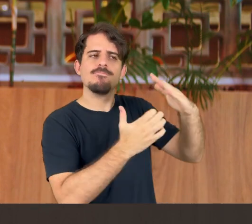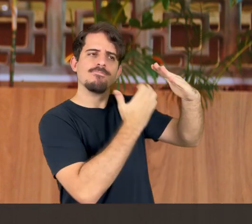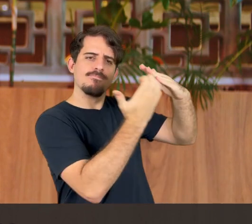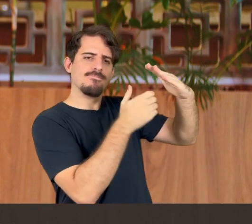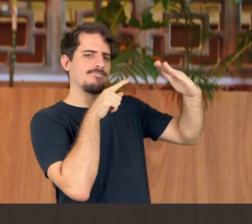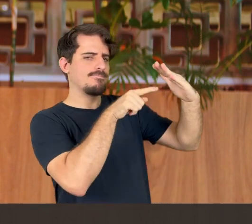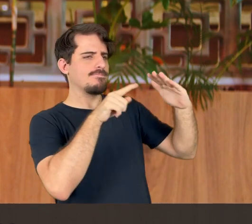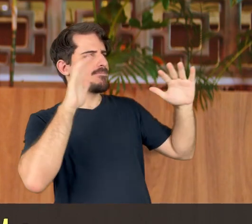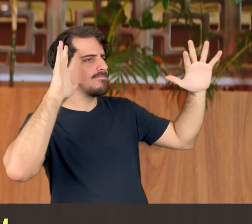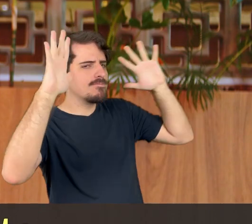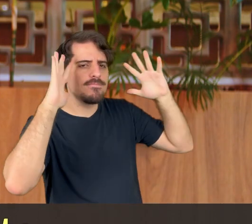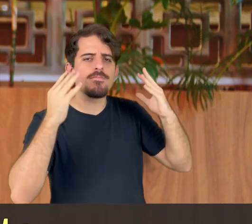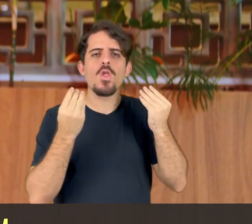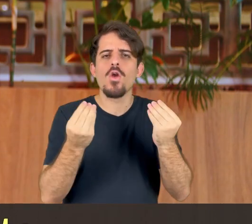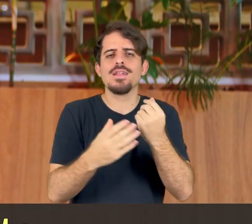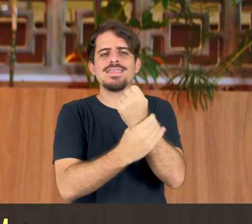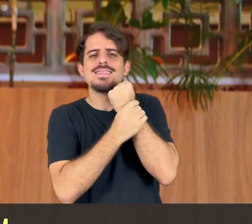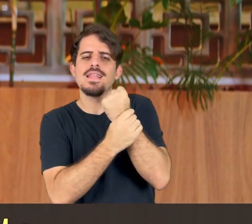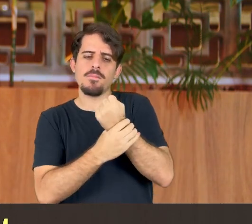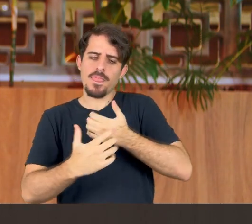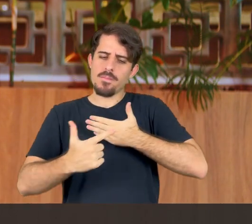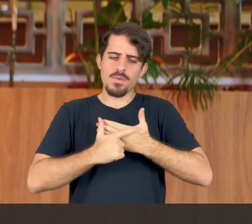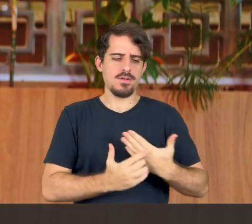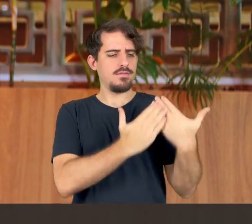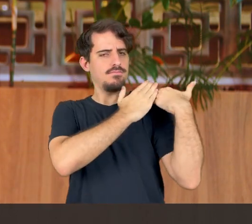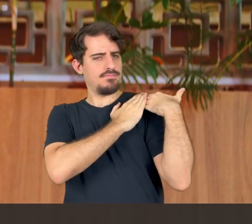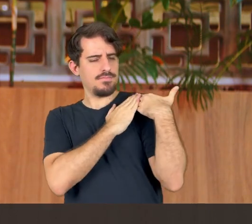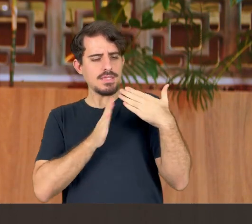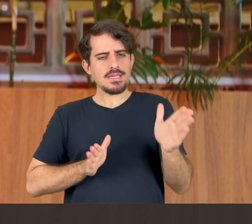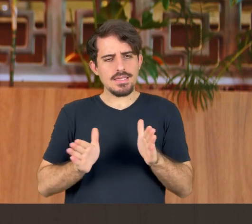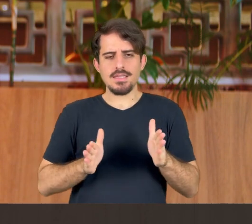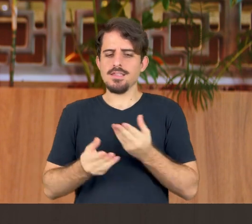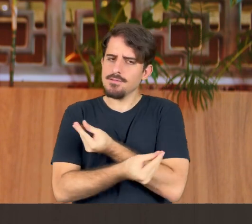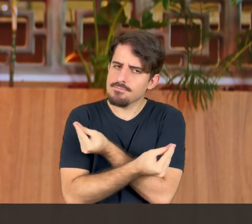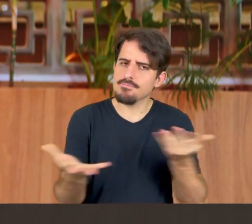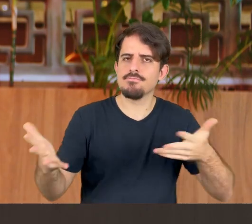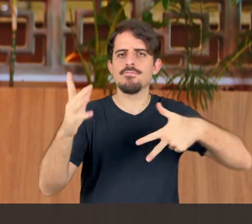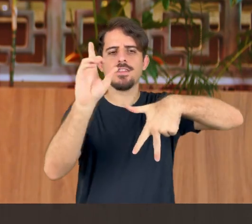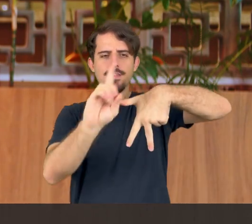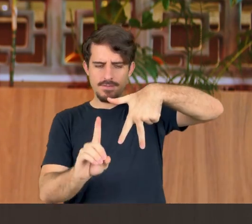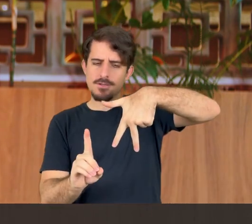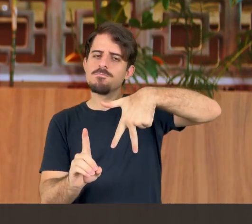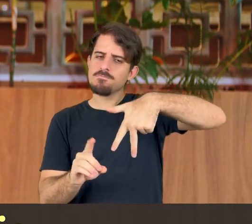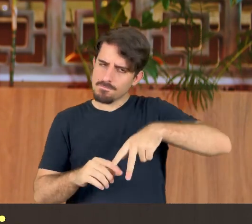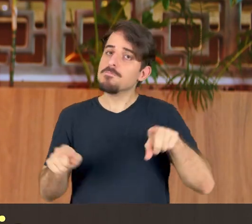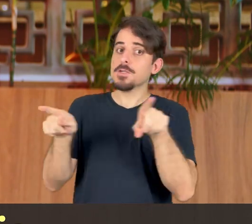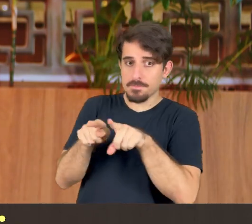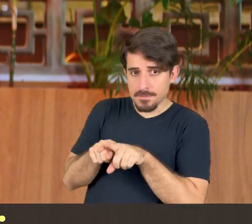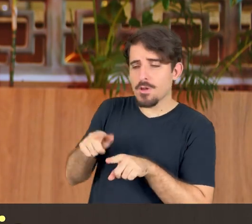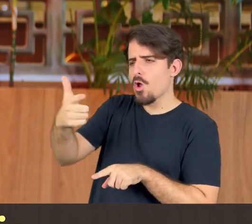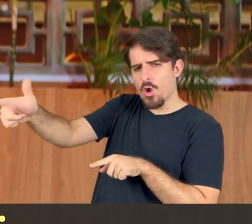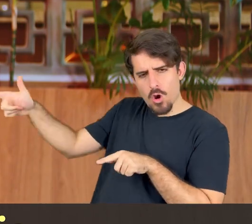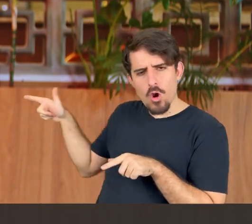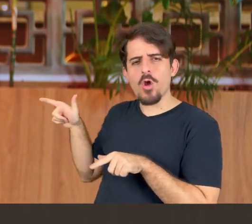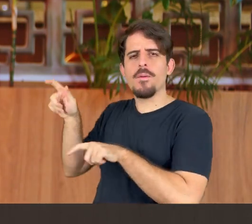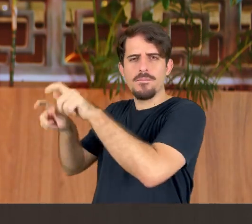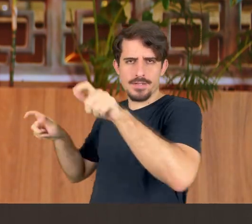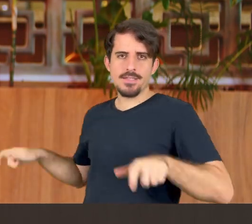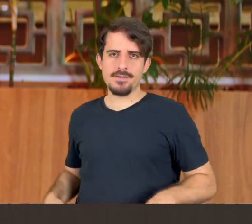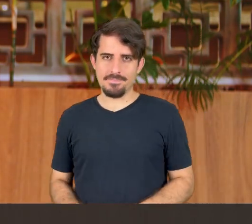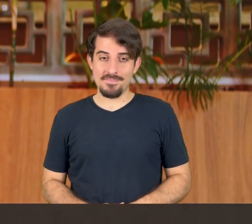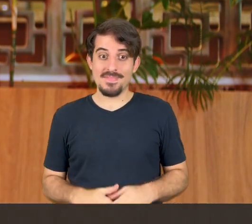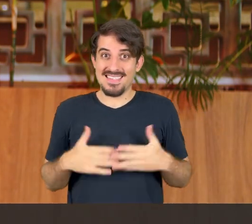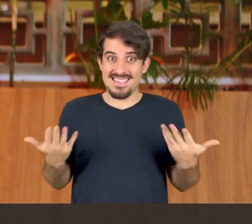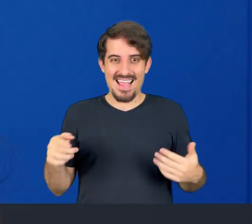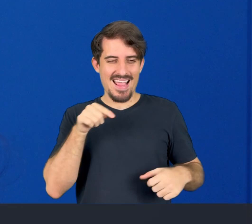justamente com a empresa também, para que a gente garanta esse papel de acessibilidade para as pessoas com deficiência e para as